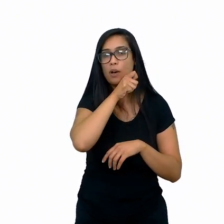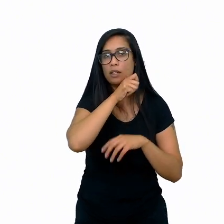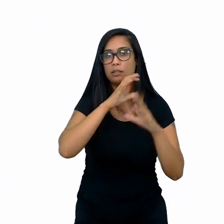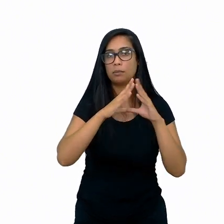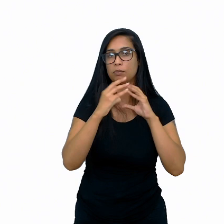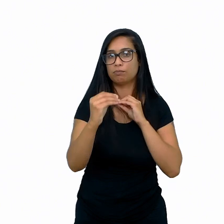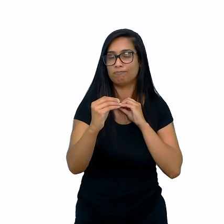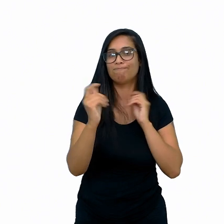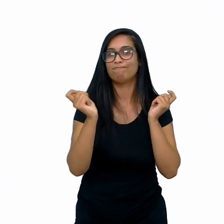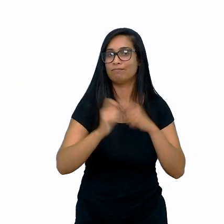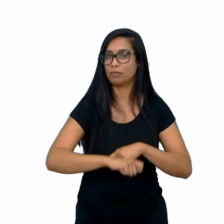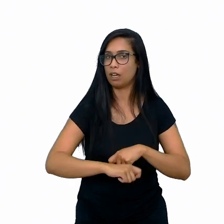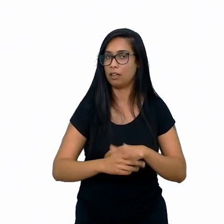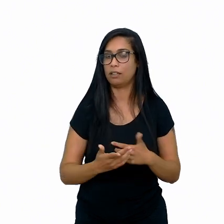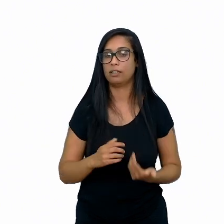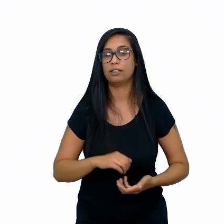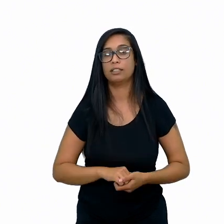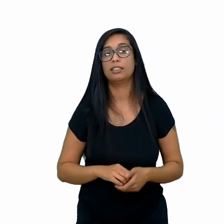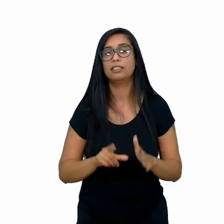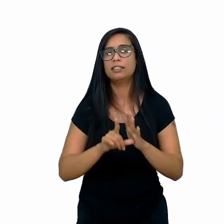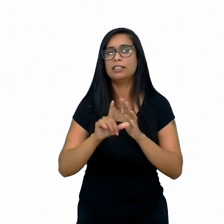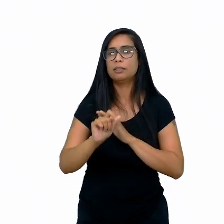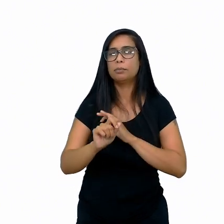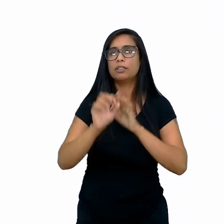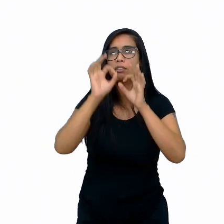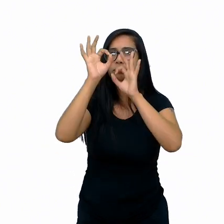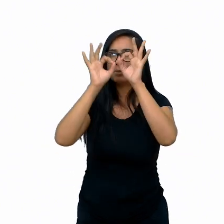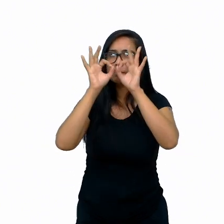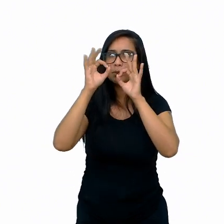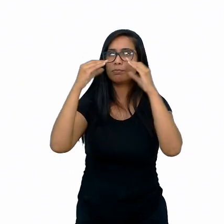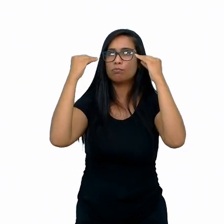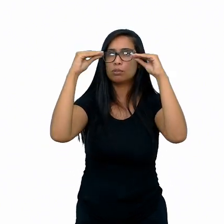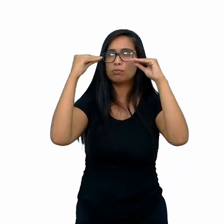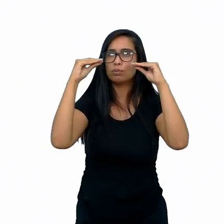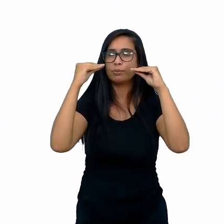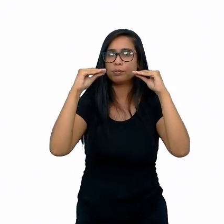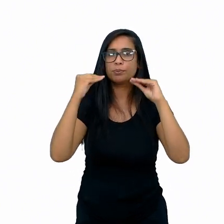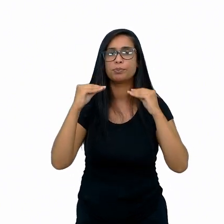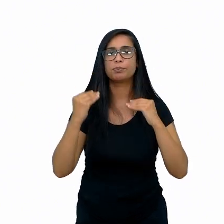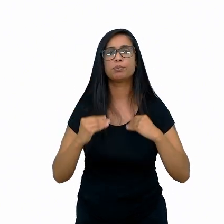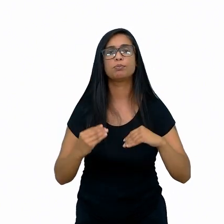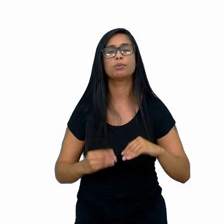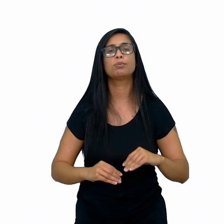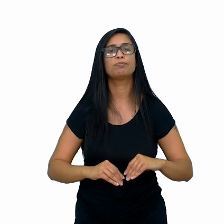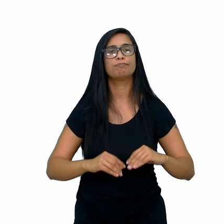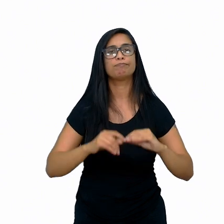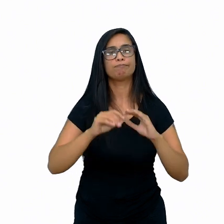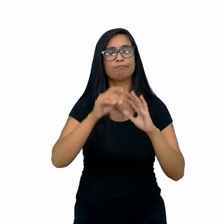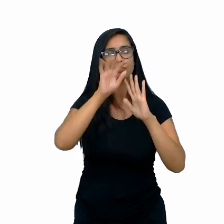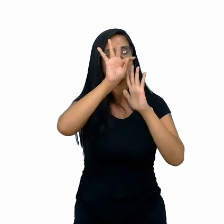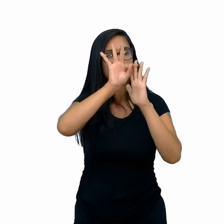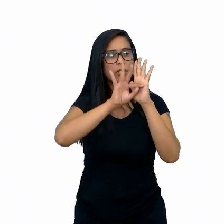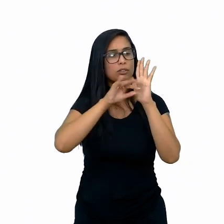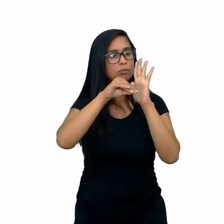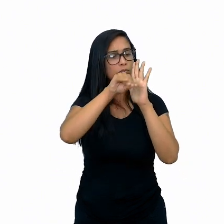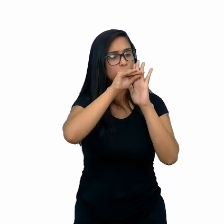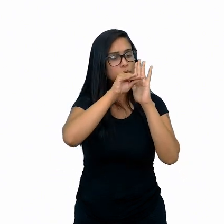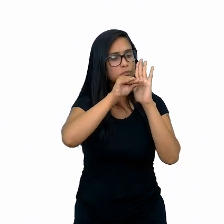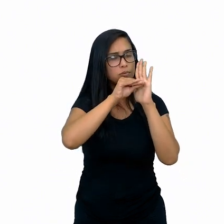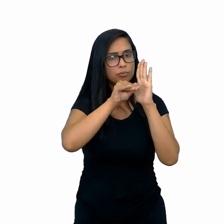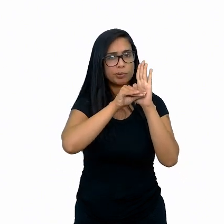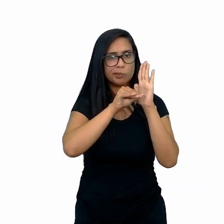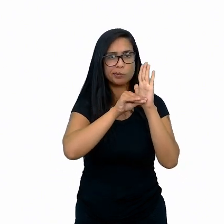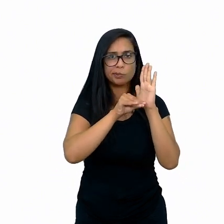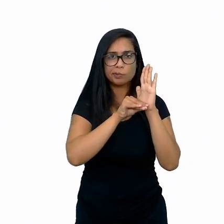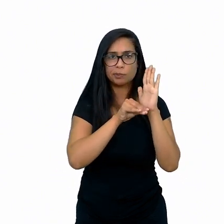pesquisa, organizar essas informações em uma ficha técnica, ou seja, um momento de escrita, que